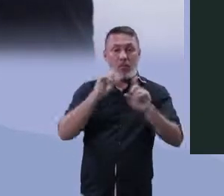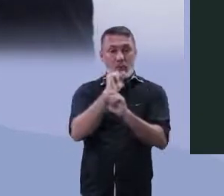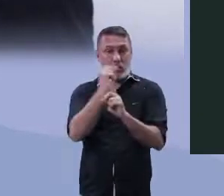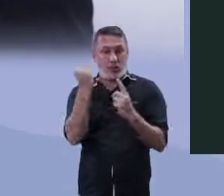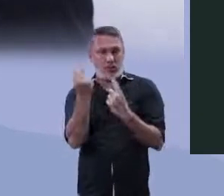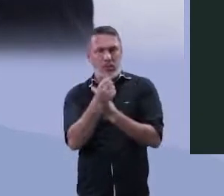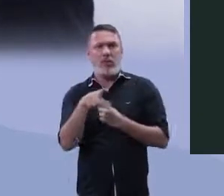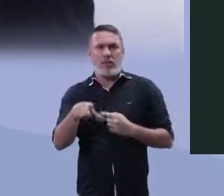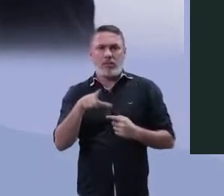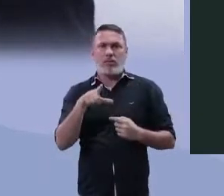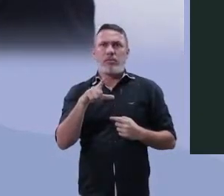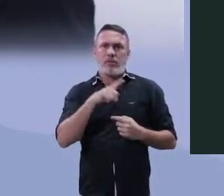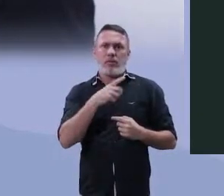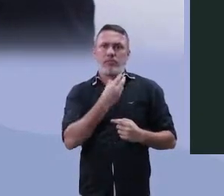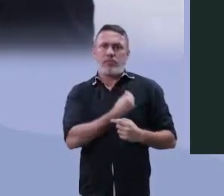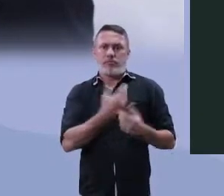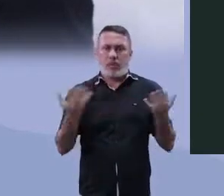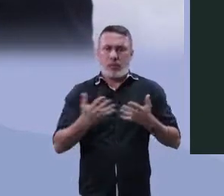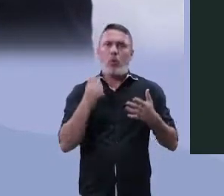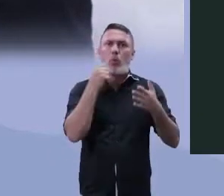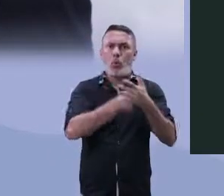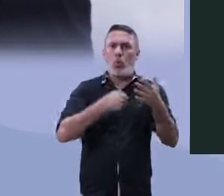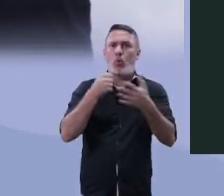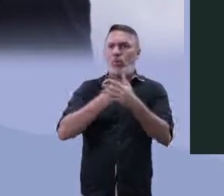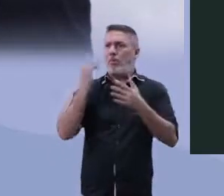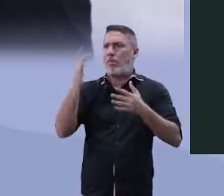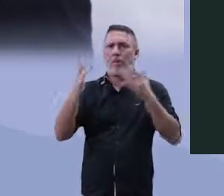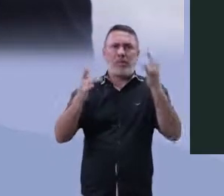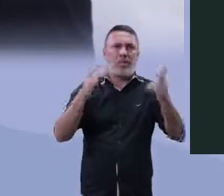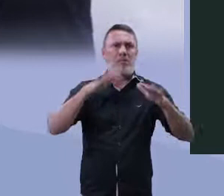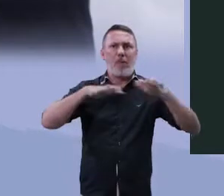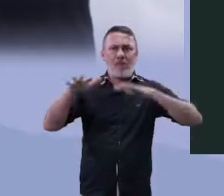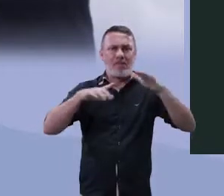têm estado bastante atuantes, né, e aí cada um